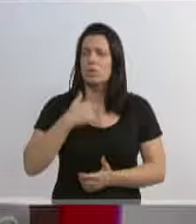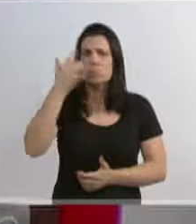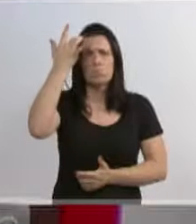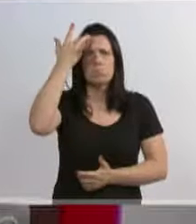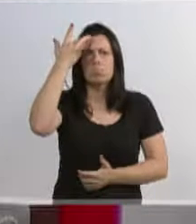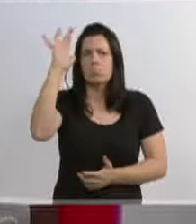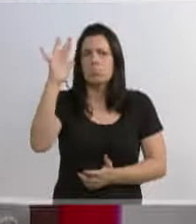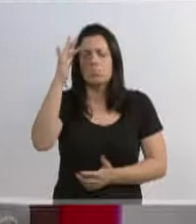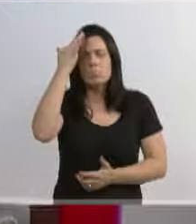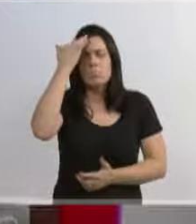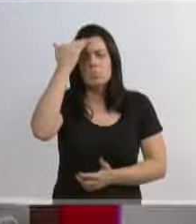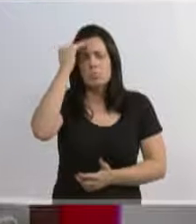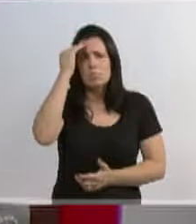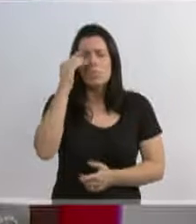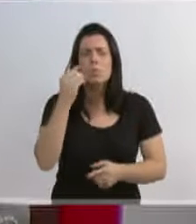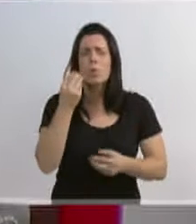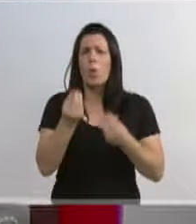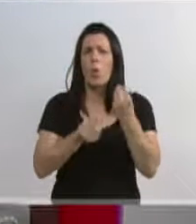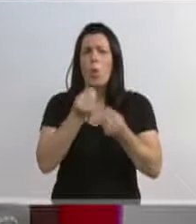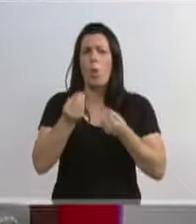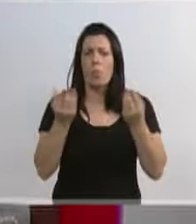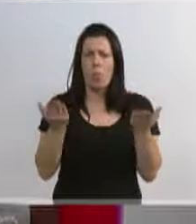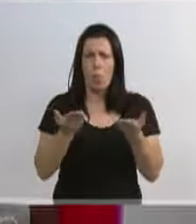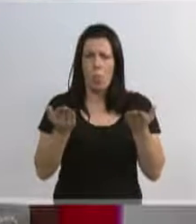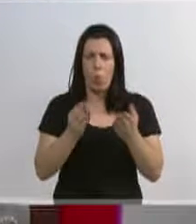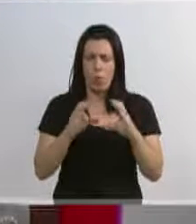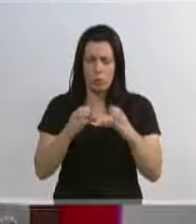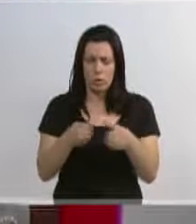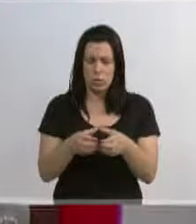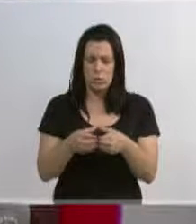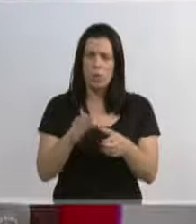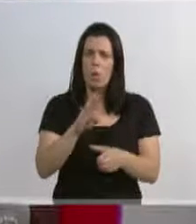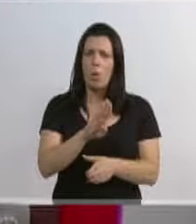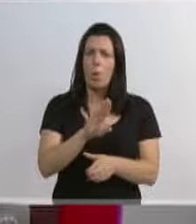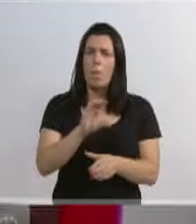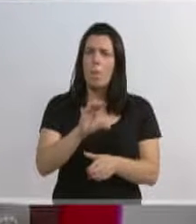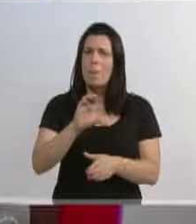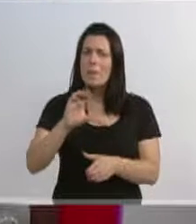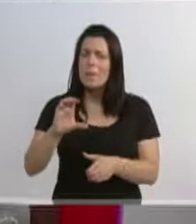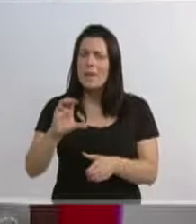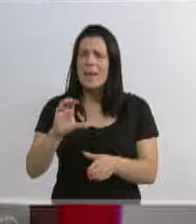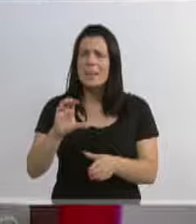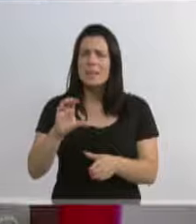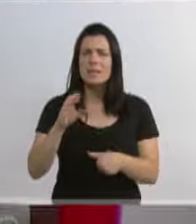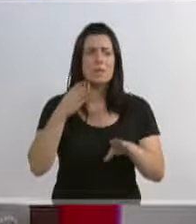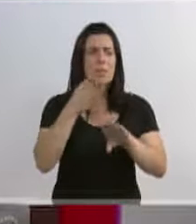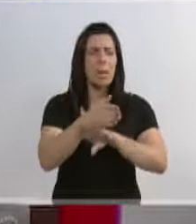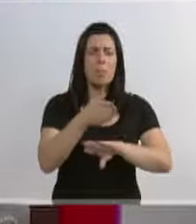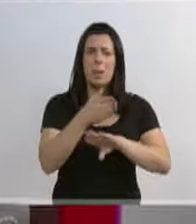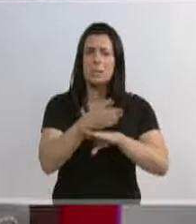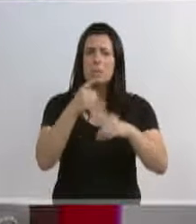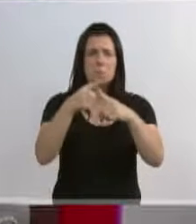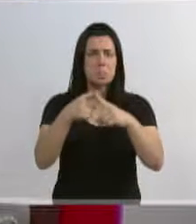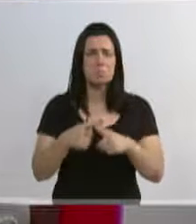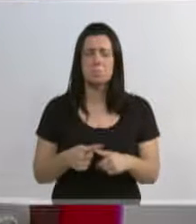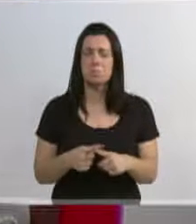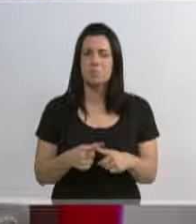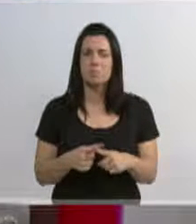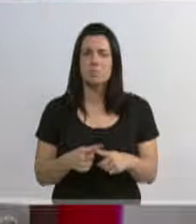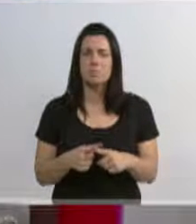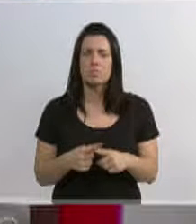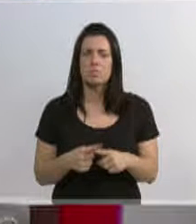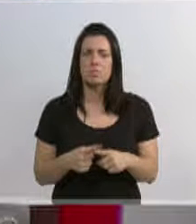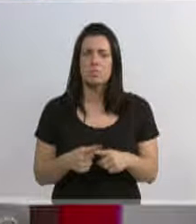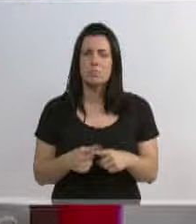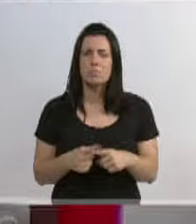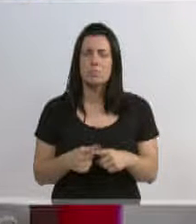consigo conceber é como hoje o Blumenau Esporte Clube ele está participando do próprio campeonato, né,